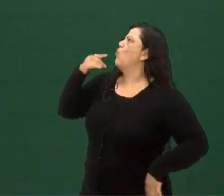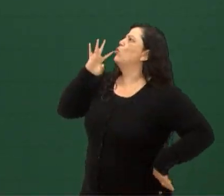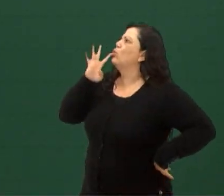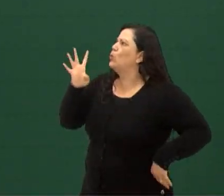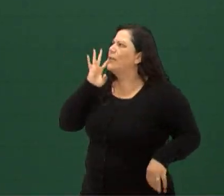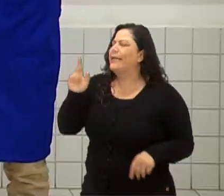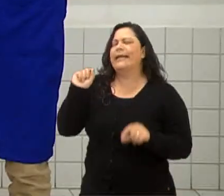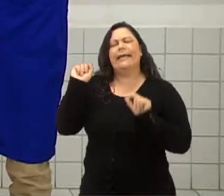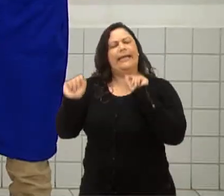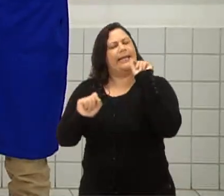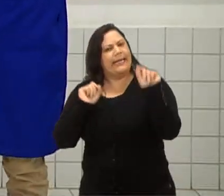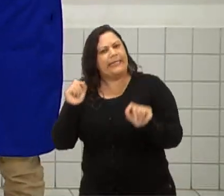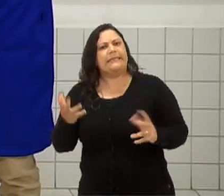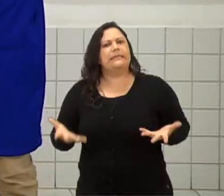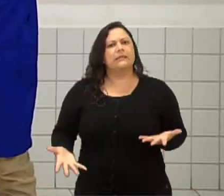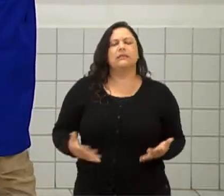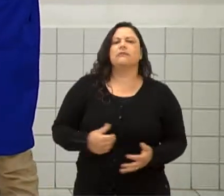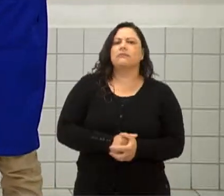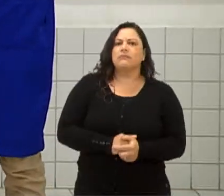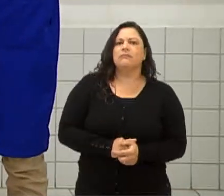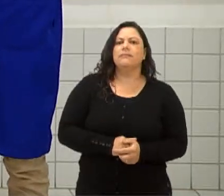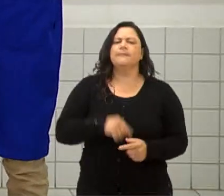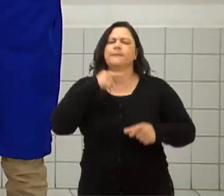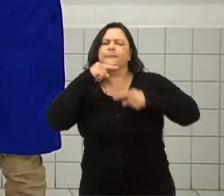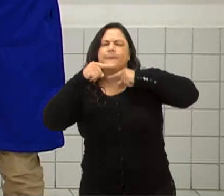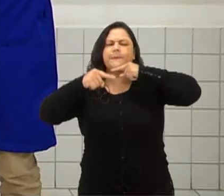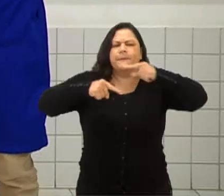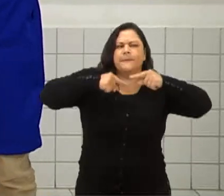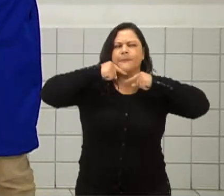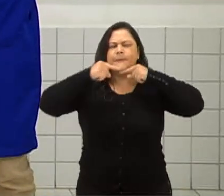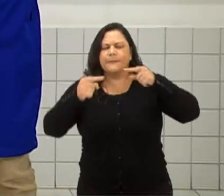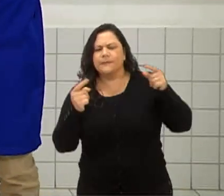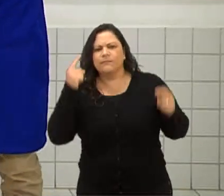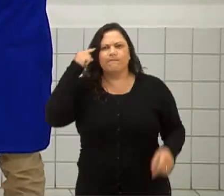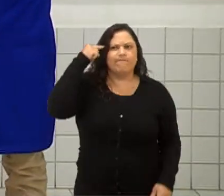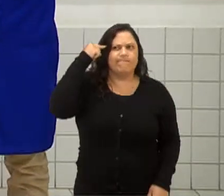resultado. Será, vamos ver? Porque eu acho que meio que o pessoal ficou meio em dúvida. Será? Vamos ver?